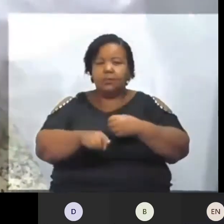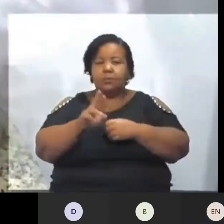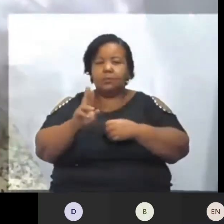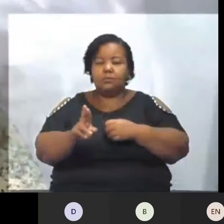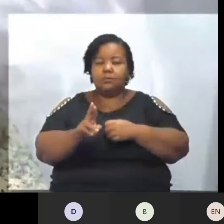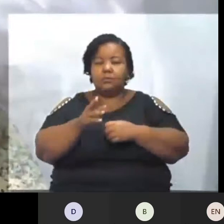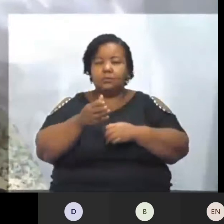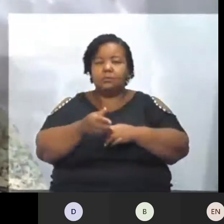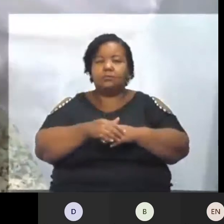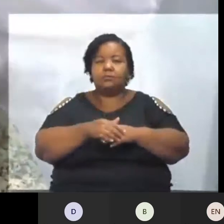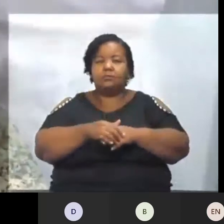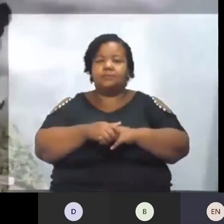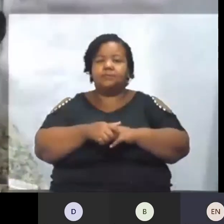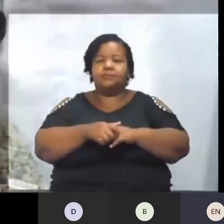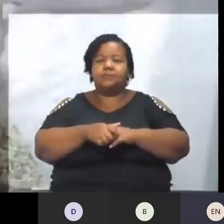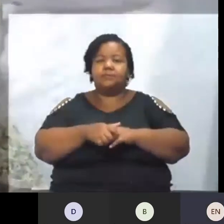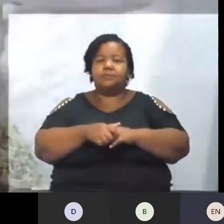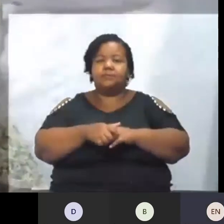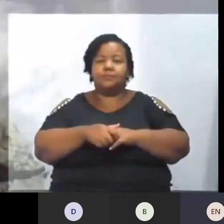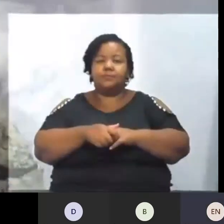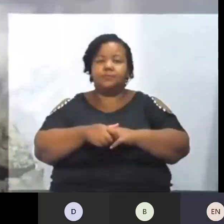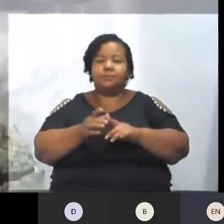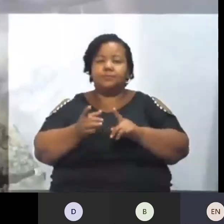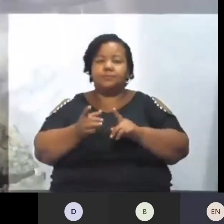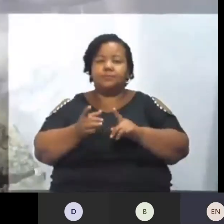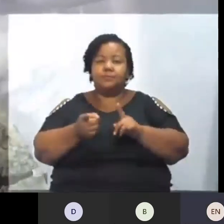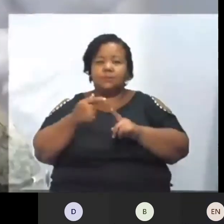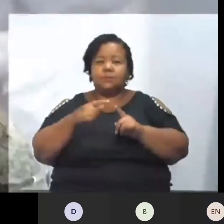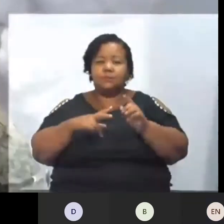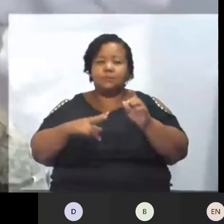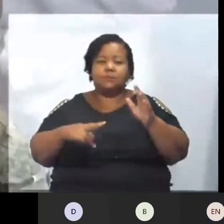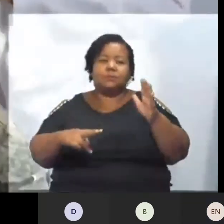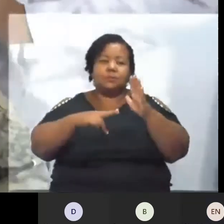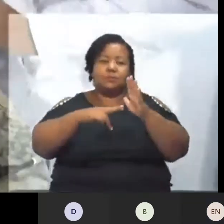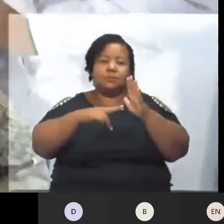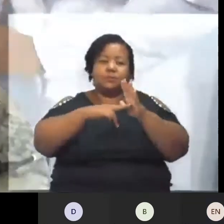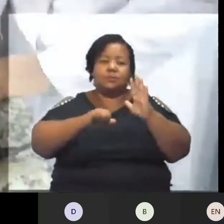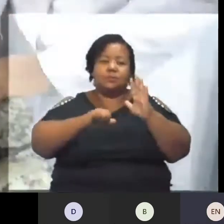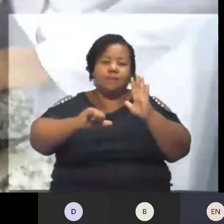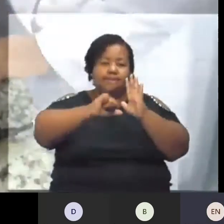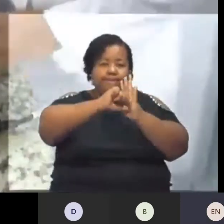microscópio. Primeiro, precisamos ligar o microscópio.